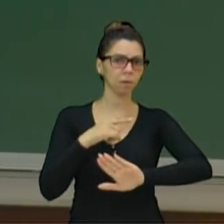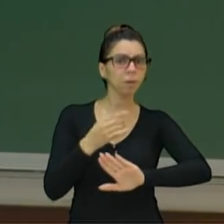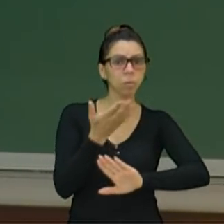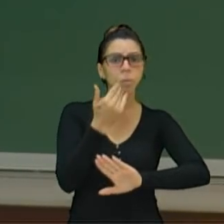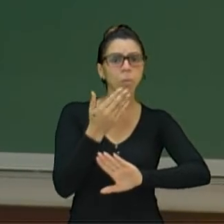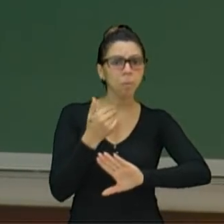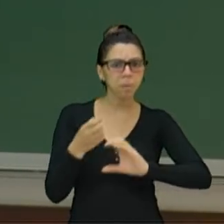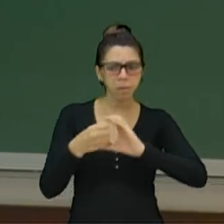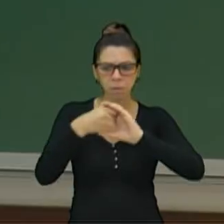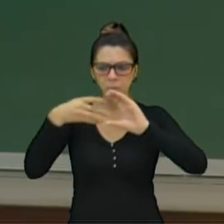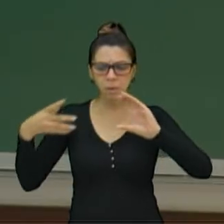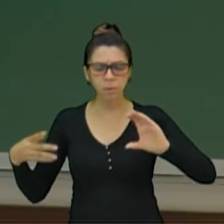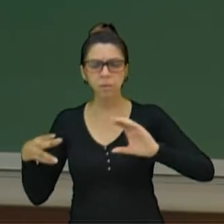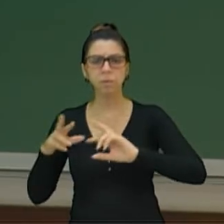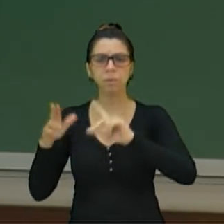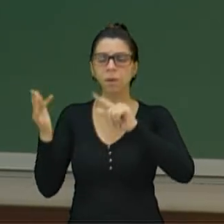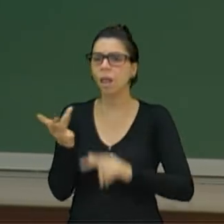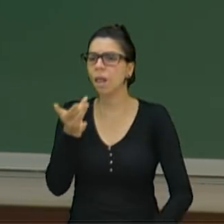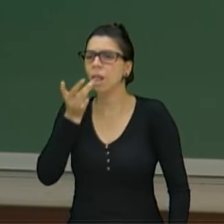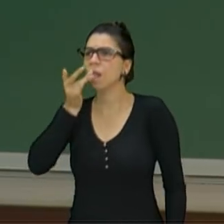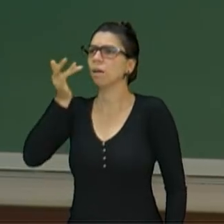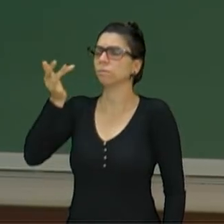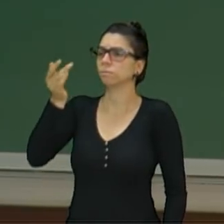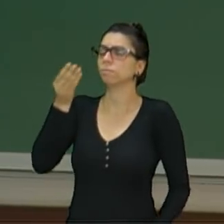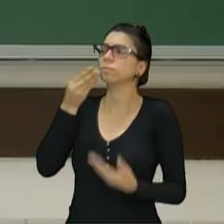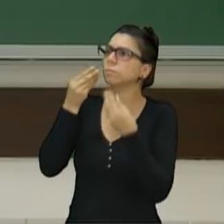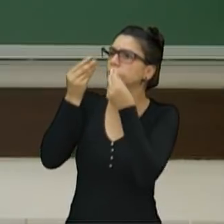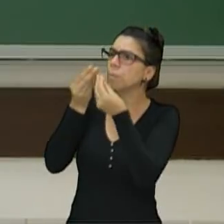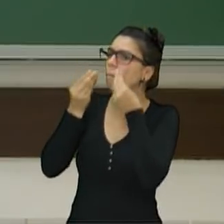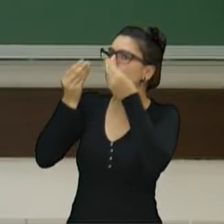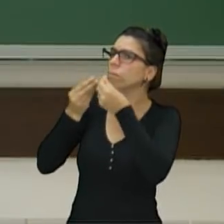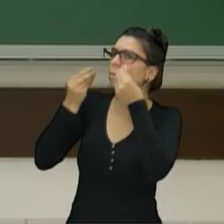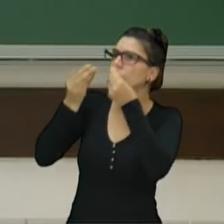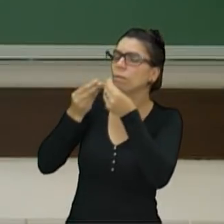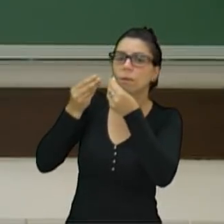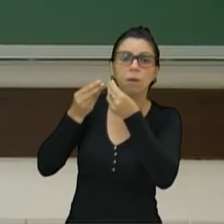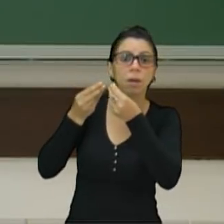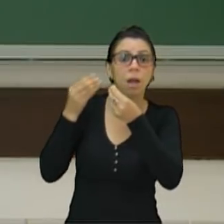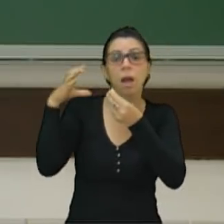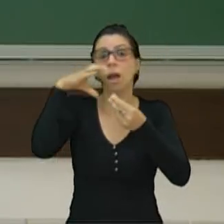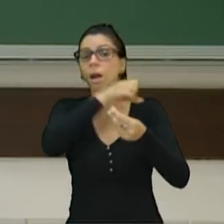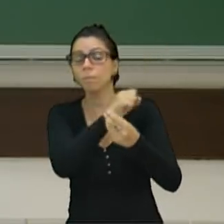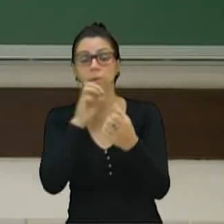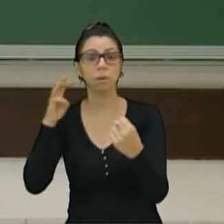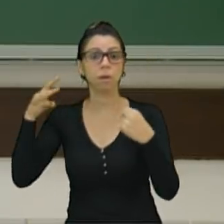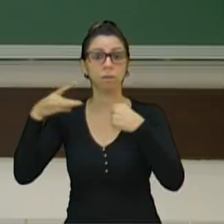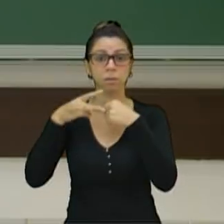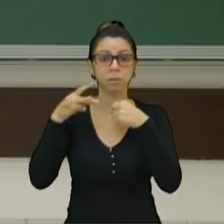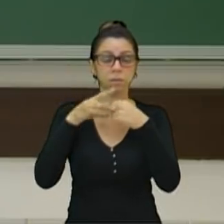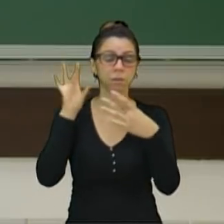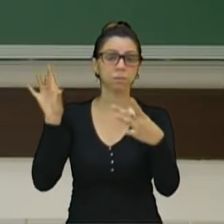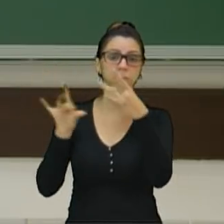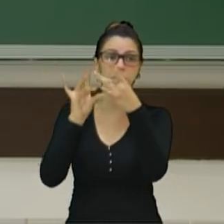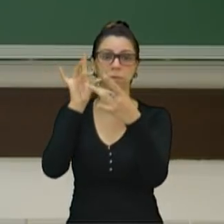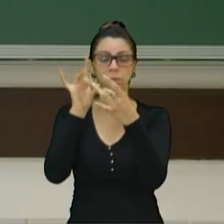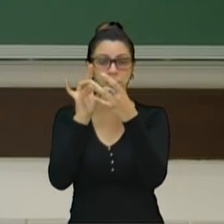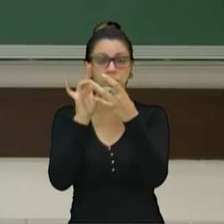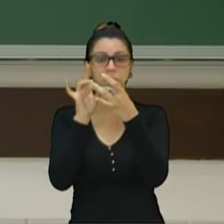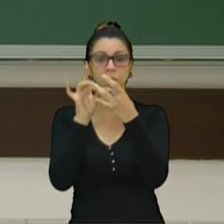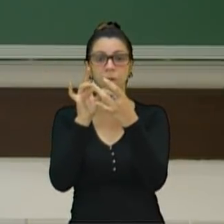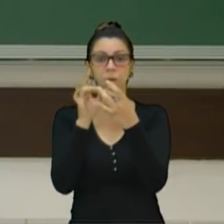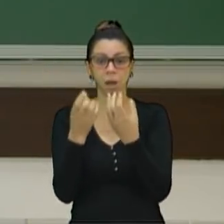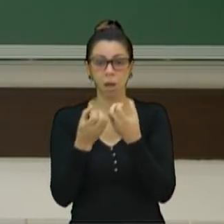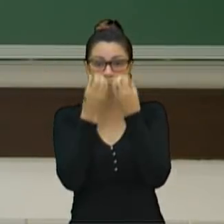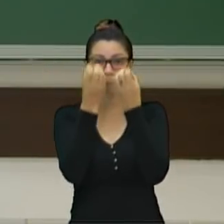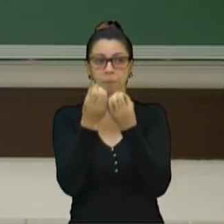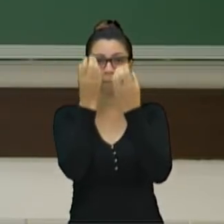característicos. Encostou na língua esse alimento, rapidamente essas células mandam para os nervos, chega,